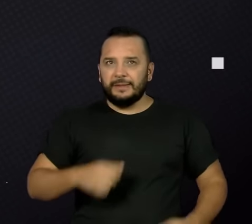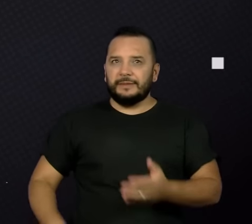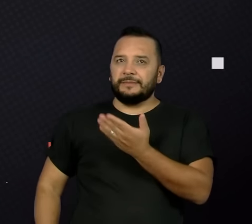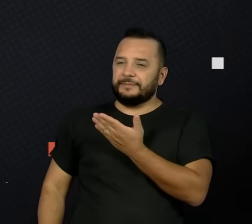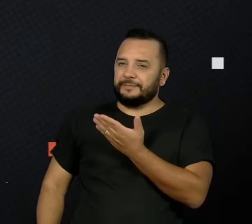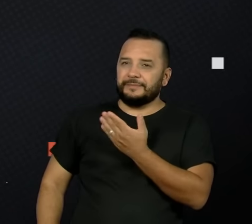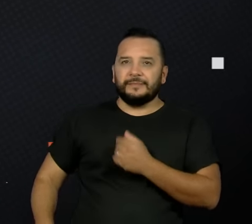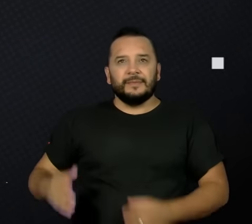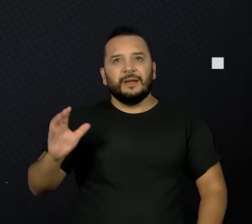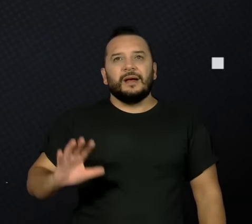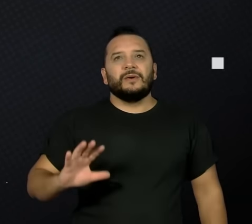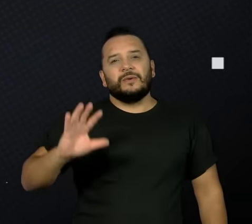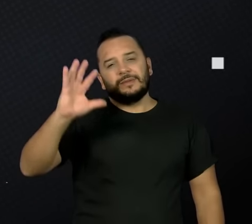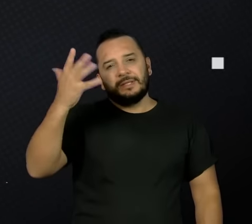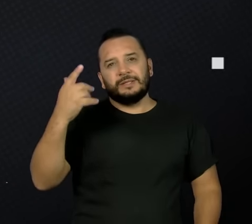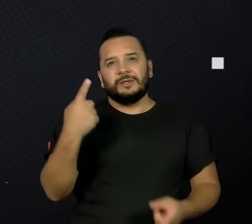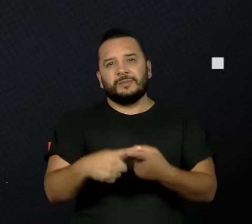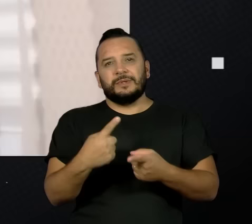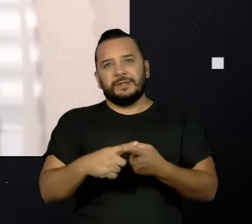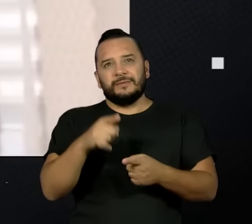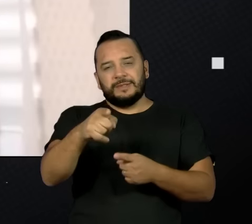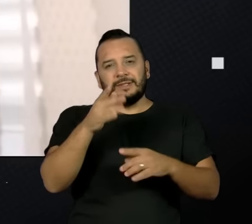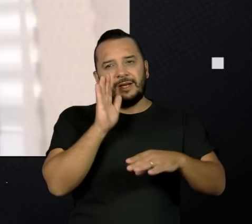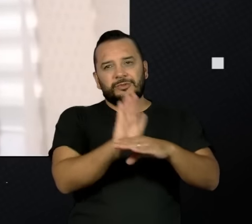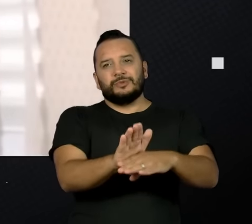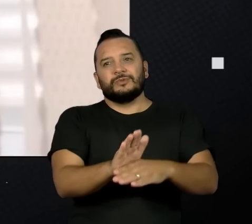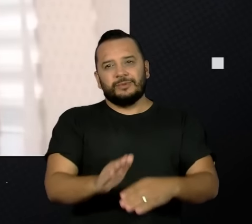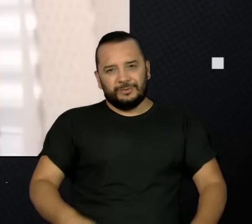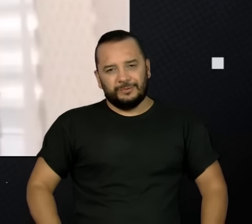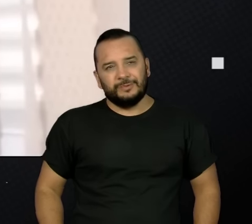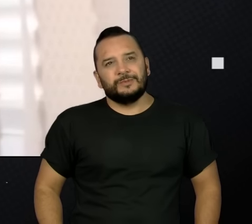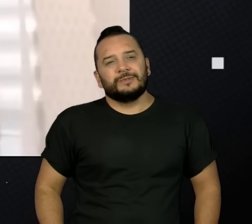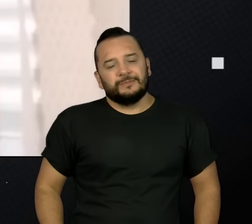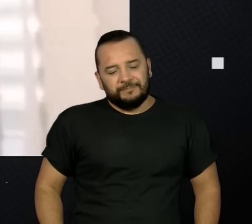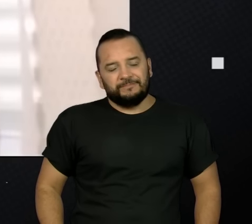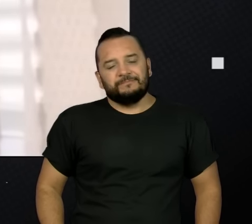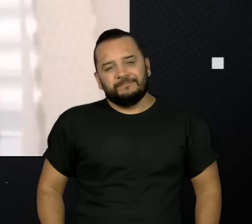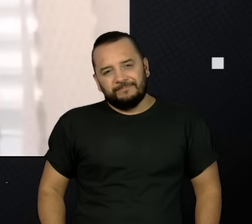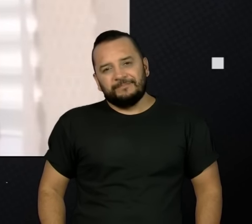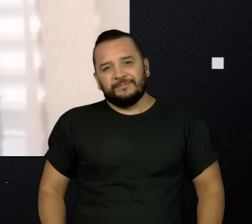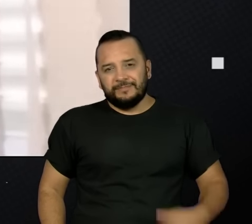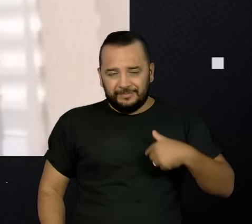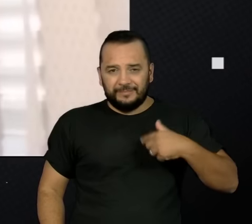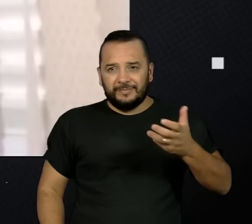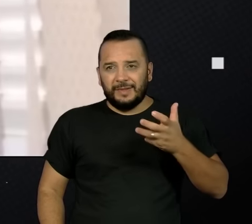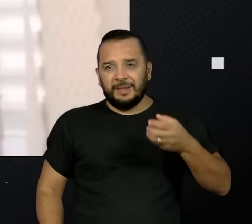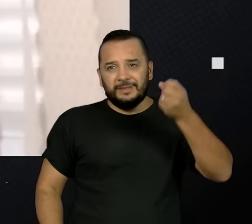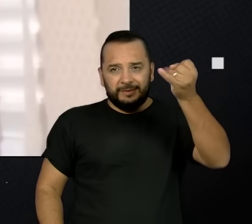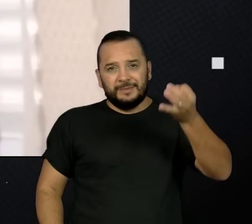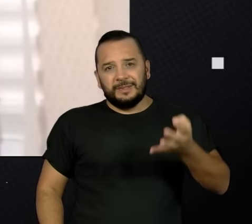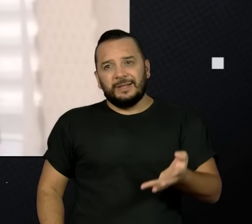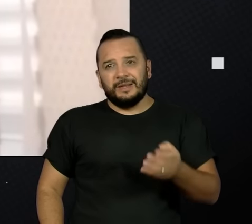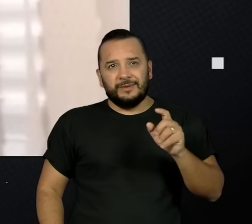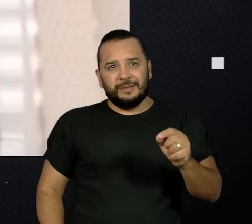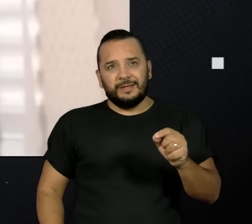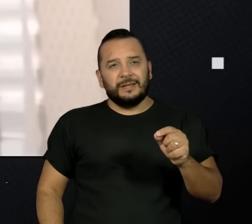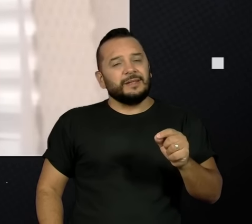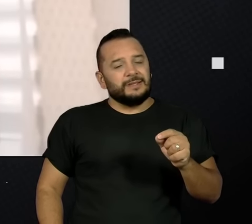graças à sua chancela, e gostaria de dizer que receba ainda